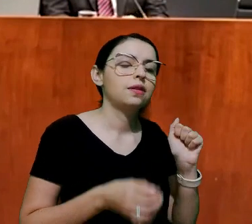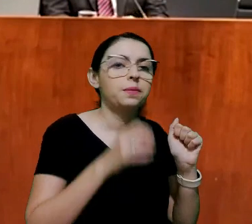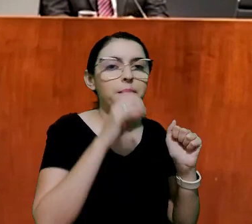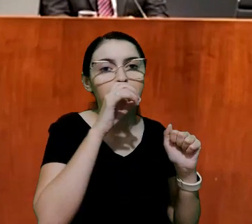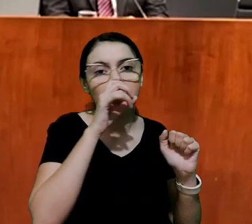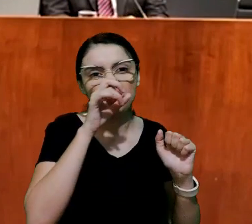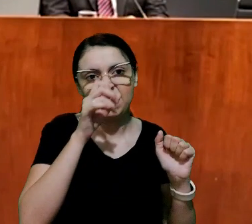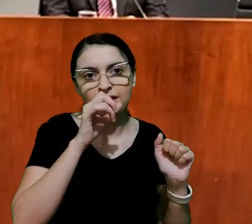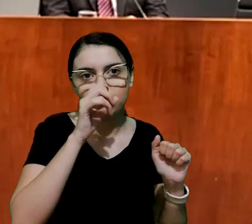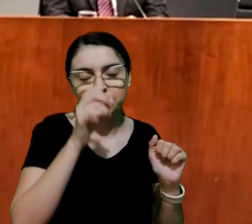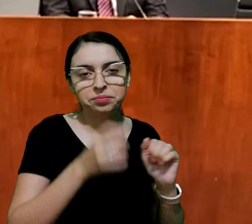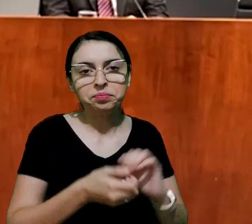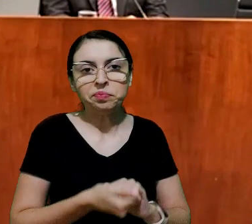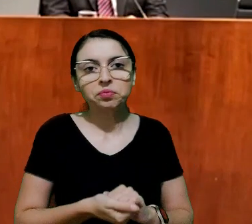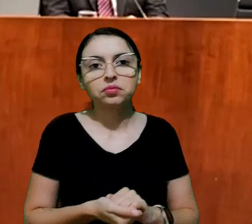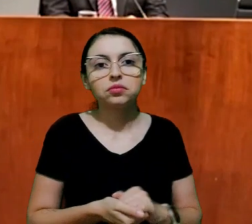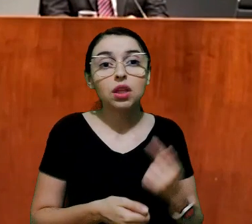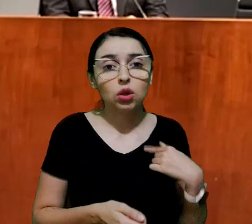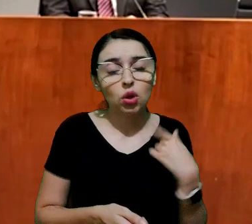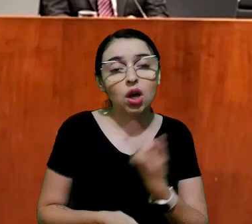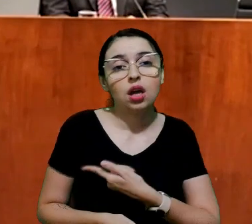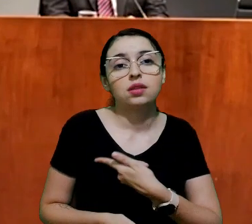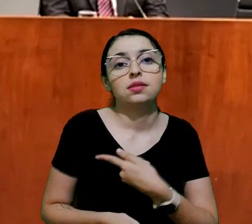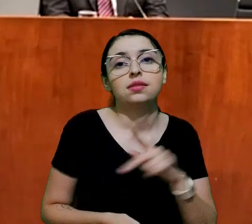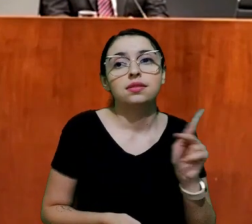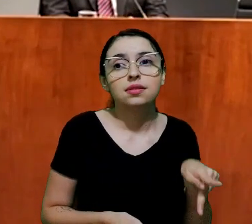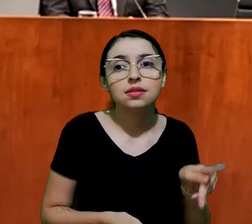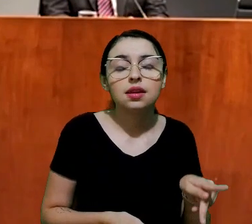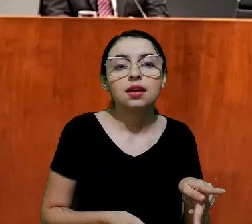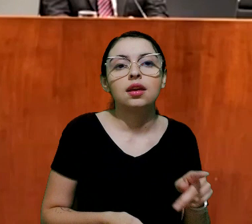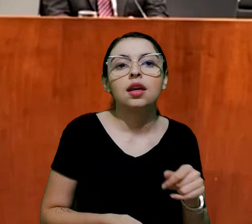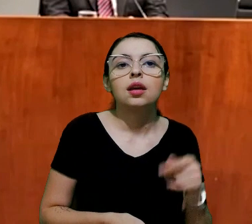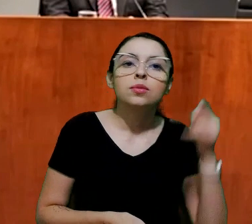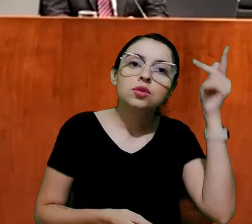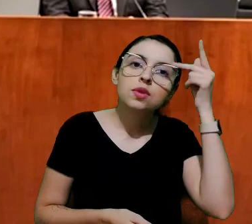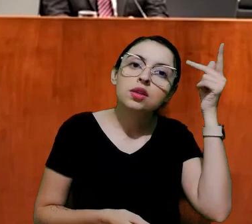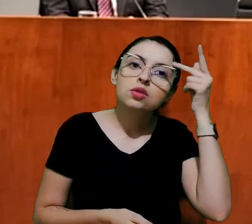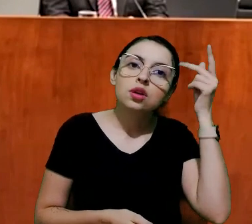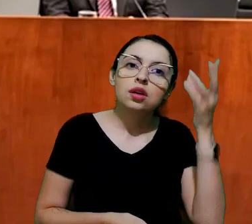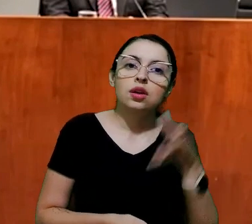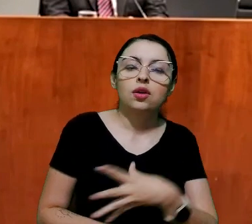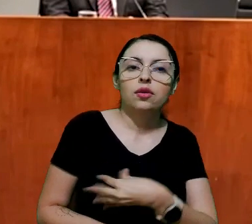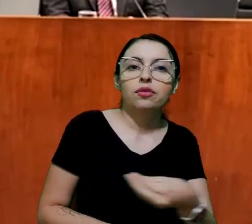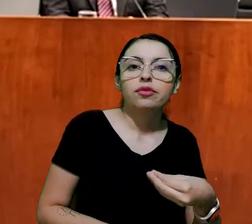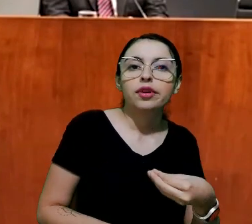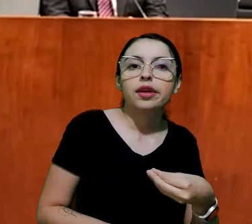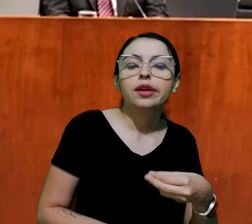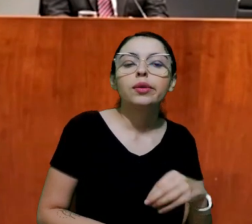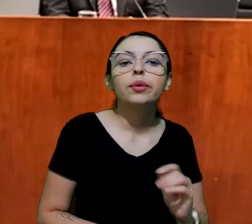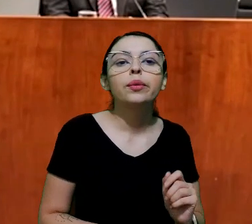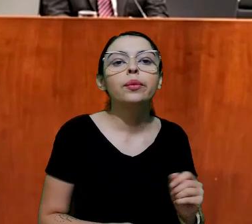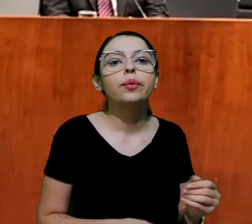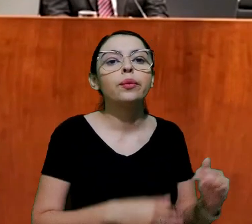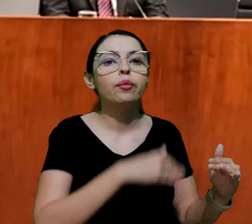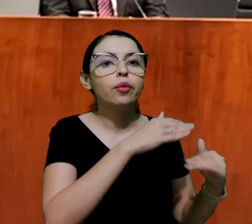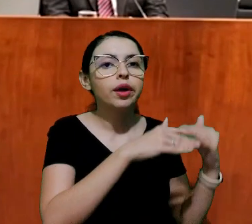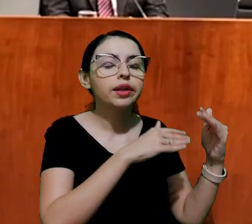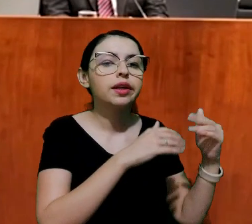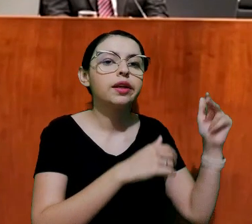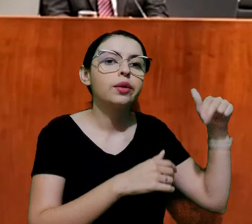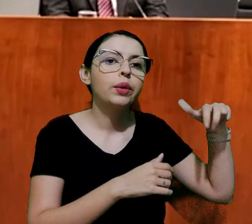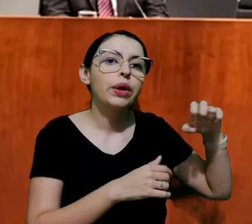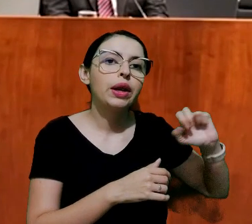jurídica. Se nós continuarmos com a história de que o filho é herdeiro necessário, aí talvez